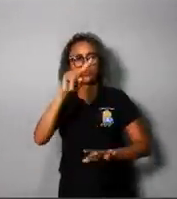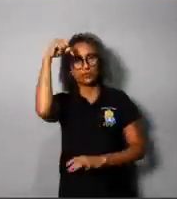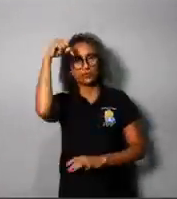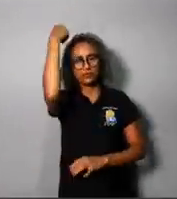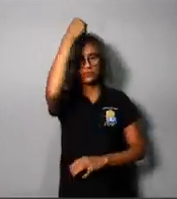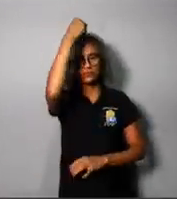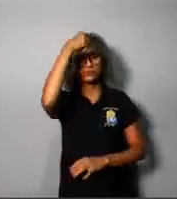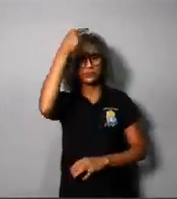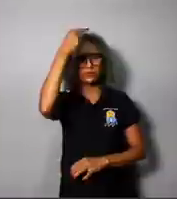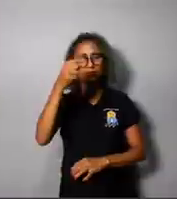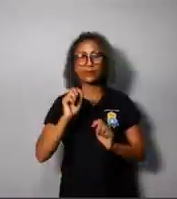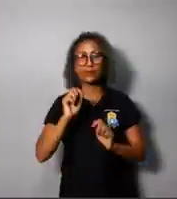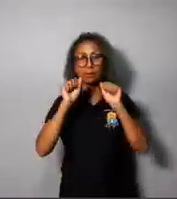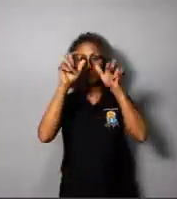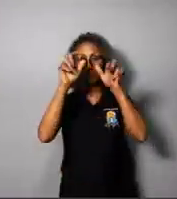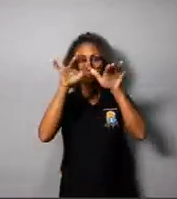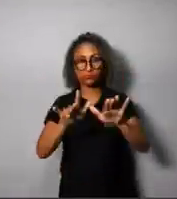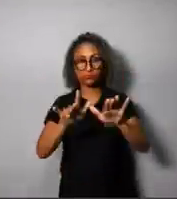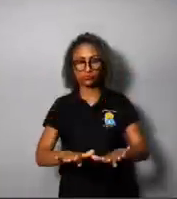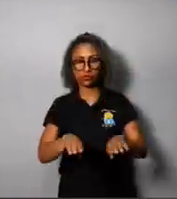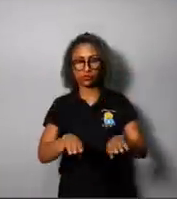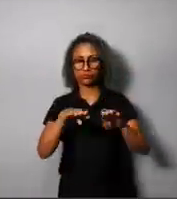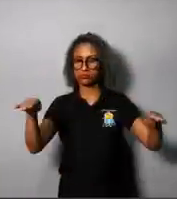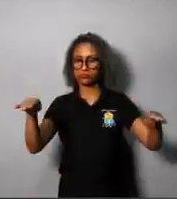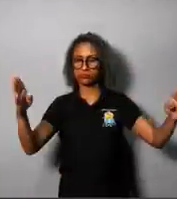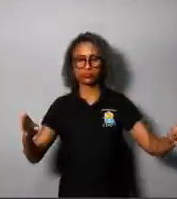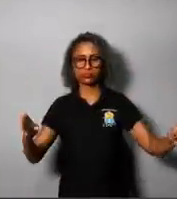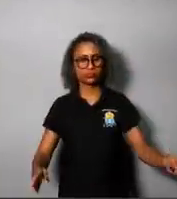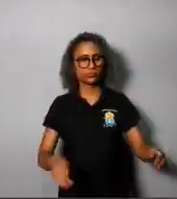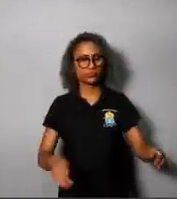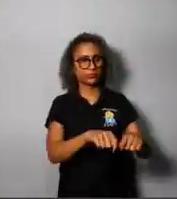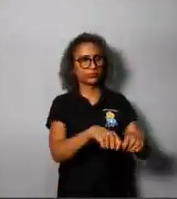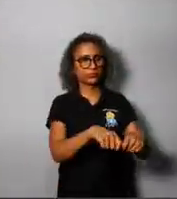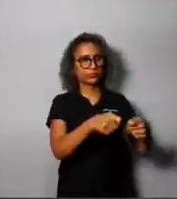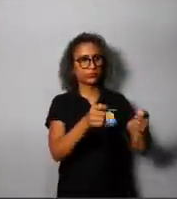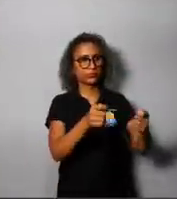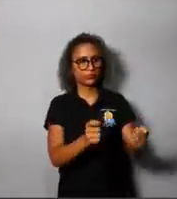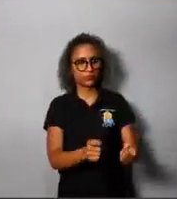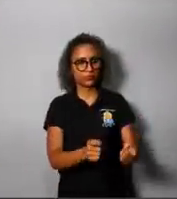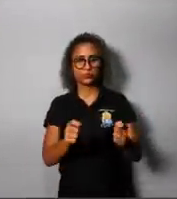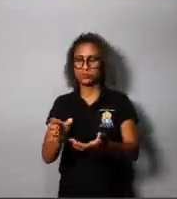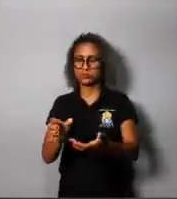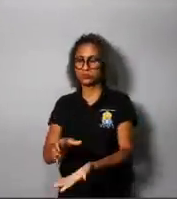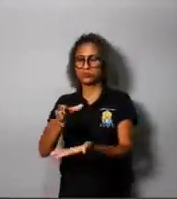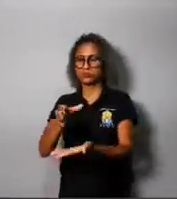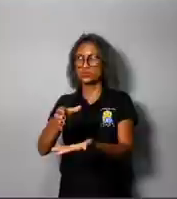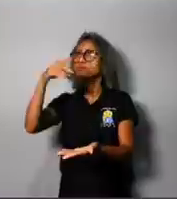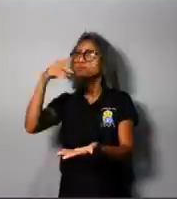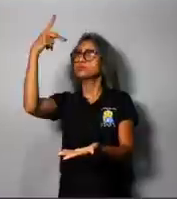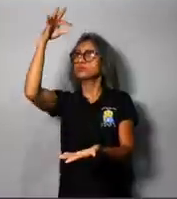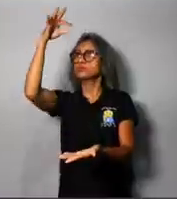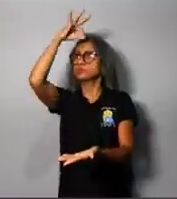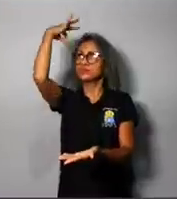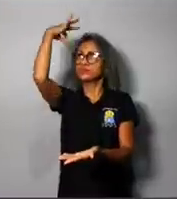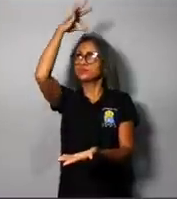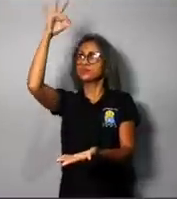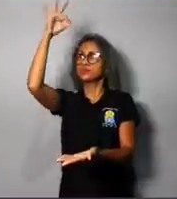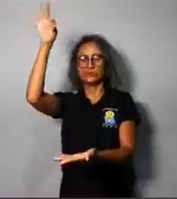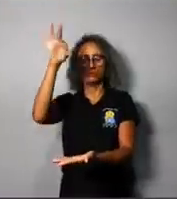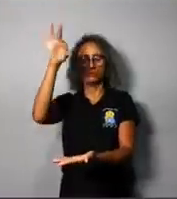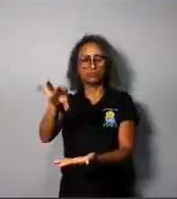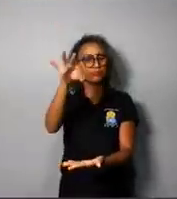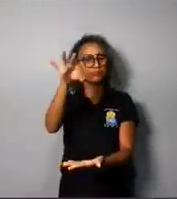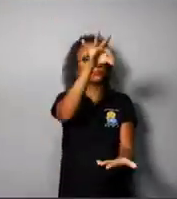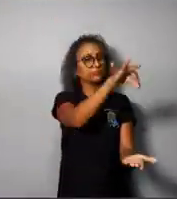pois, estas oferendas, derramando sobre elas o vosso Espírito, a fim de que se tornem